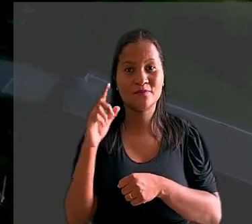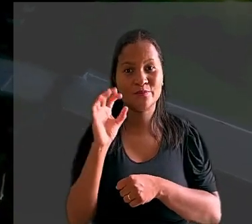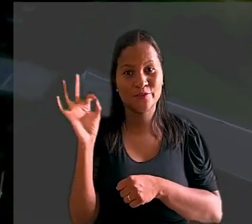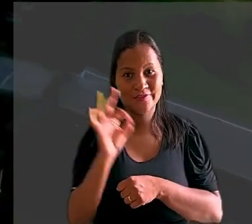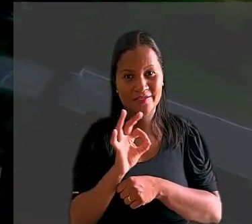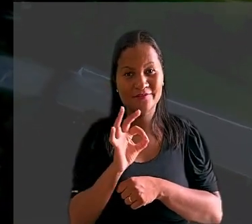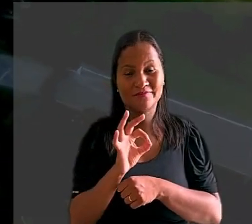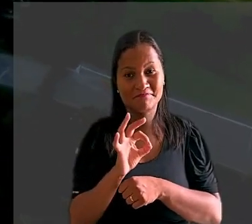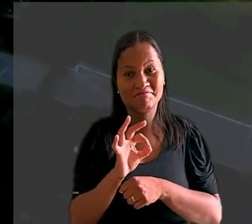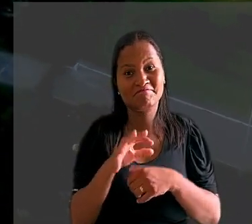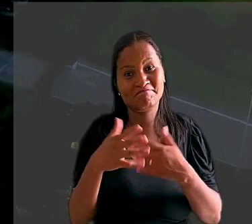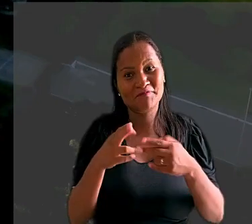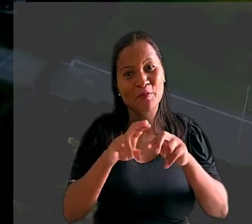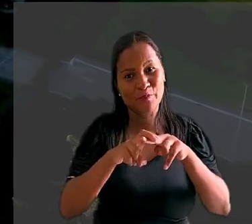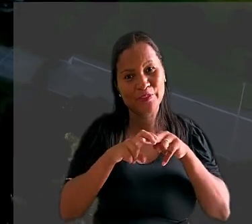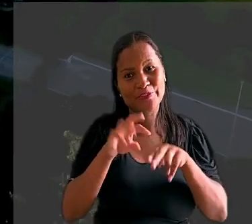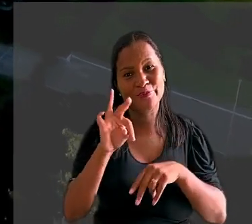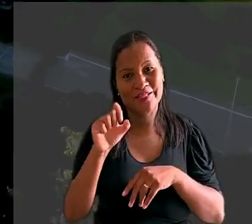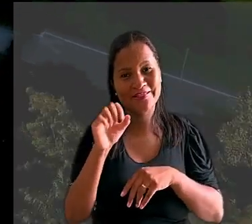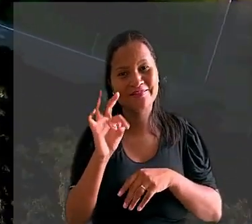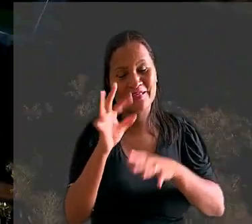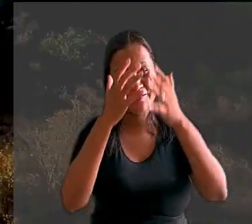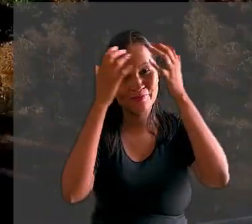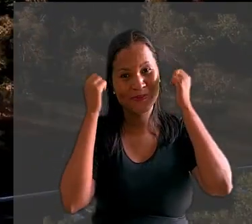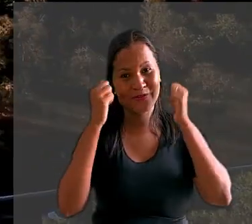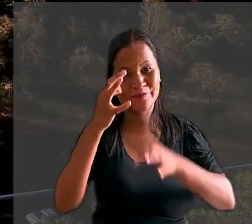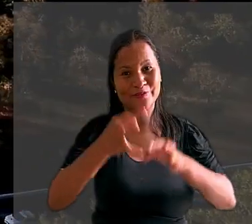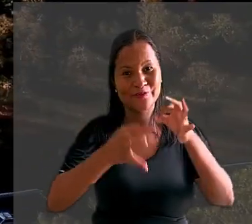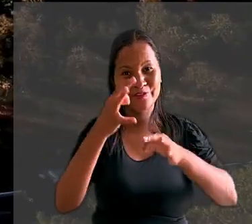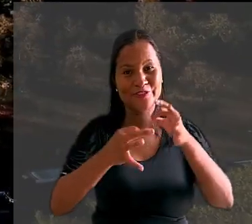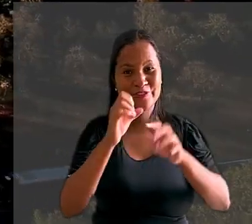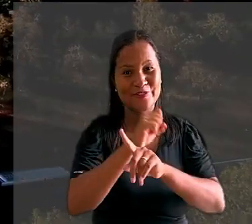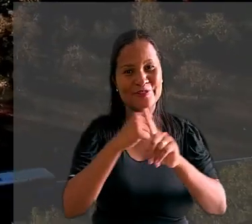TST é o Tribunal da Justiça Social.